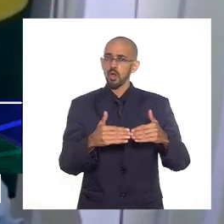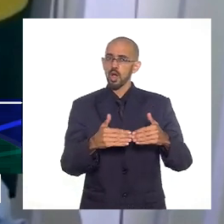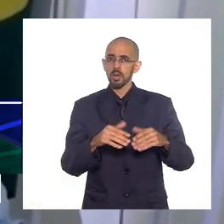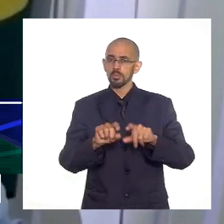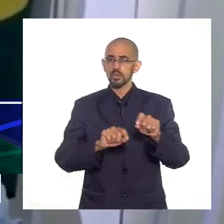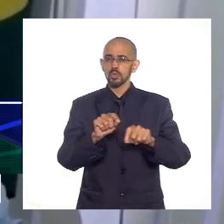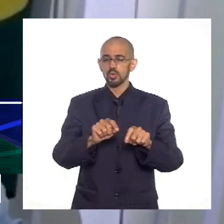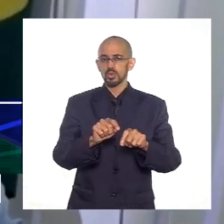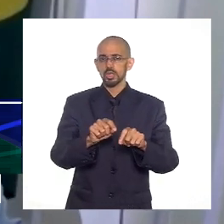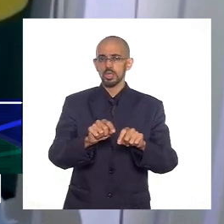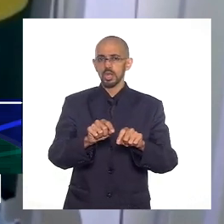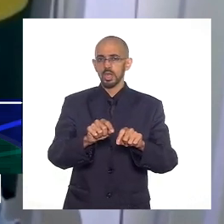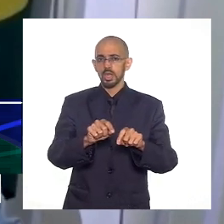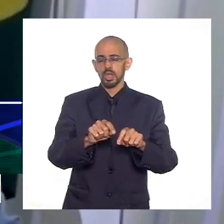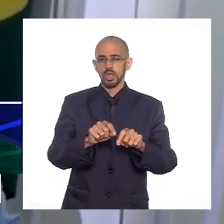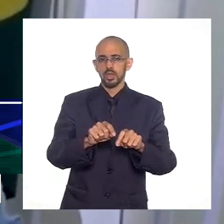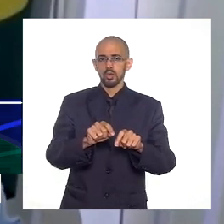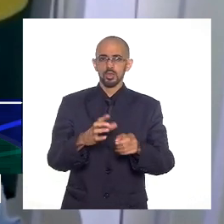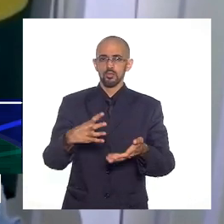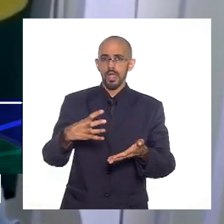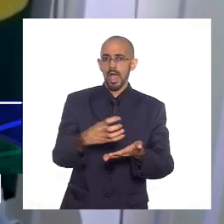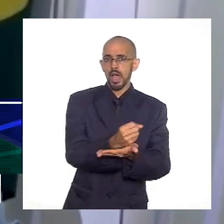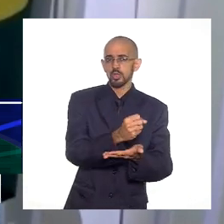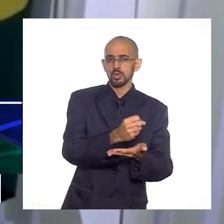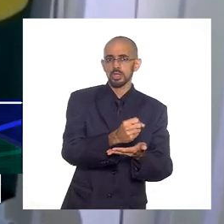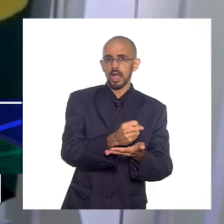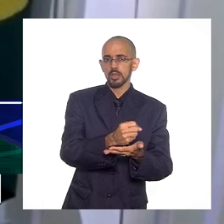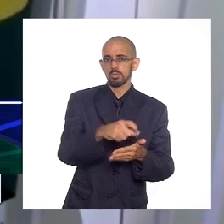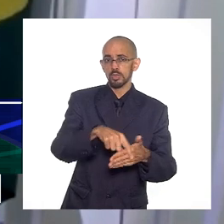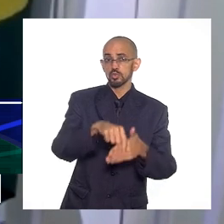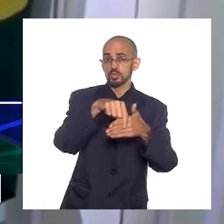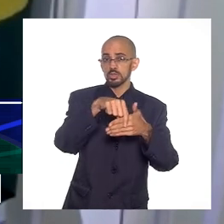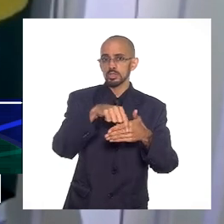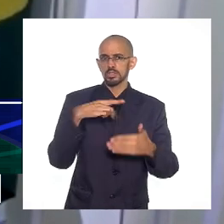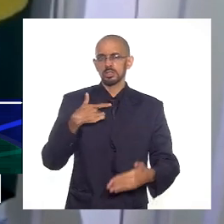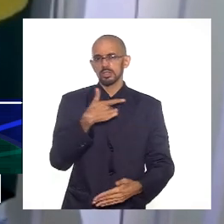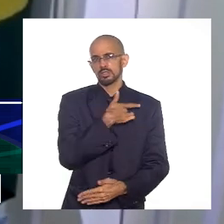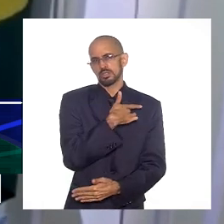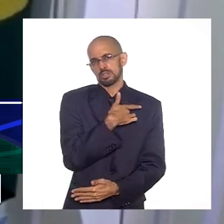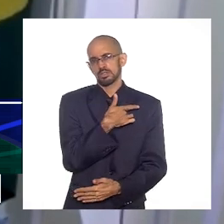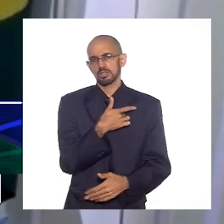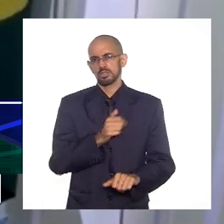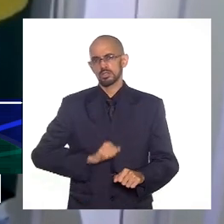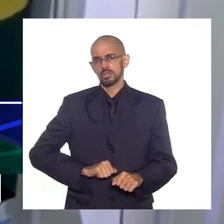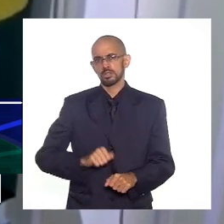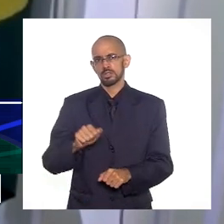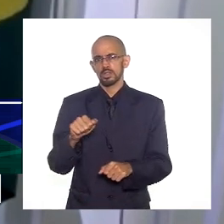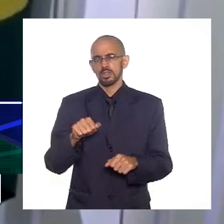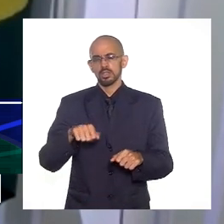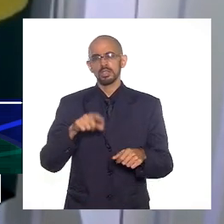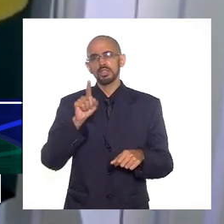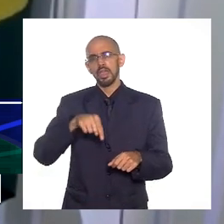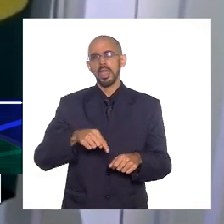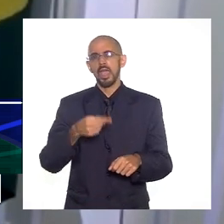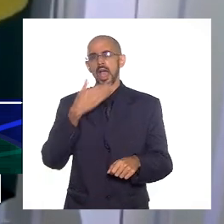o critério adotado por autoridades sanitárias, codificado nas chamadas bandeiras